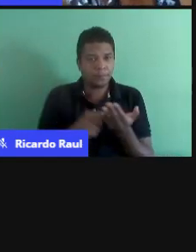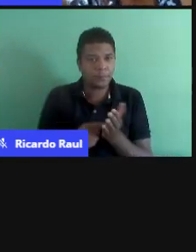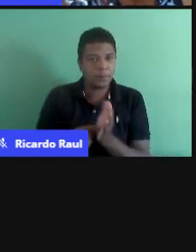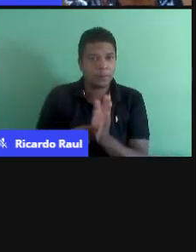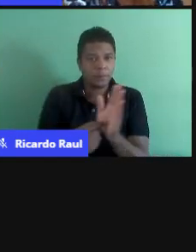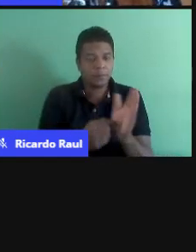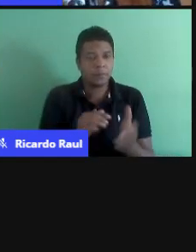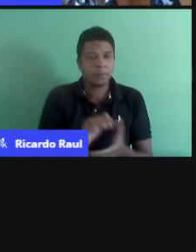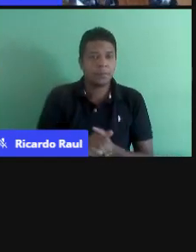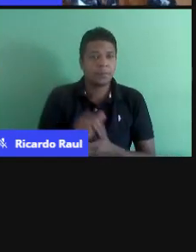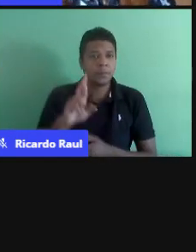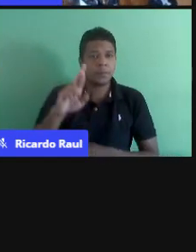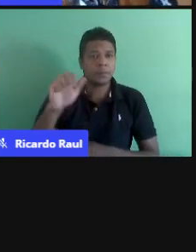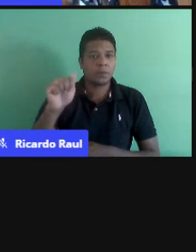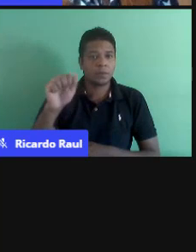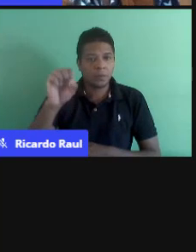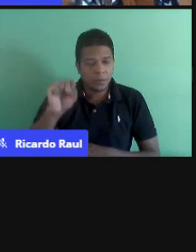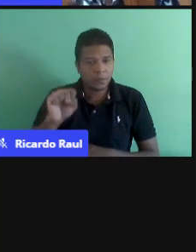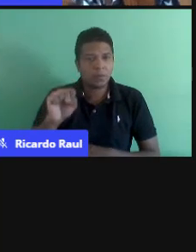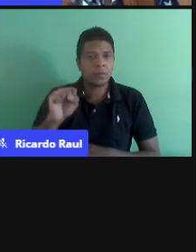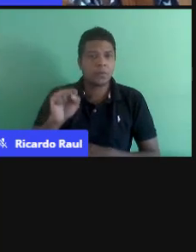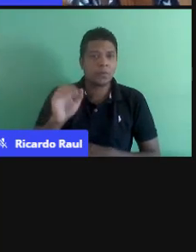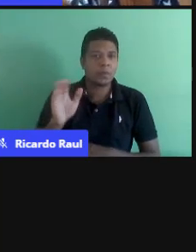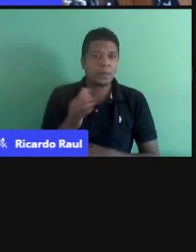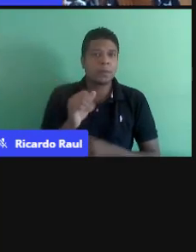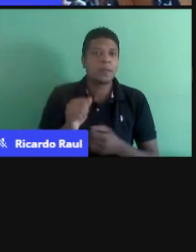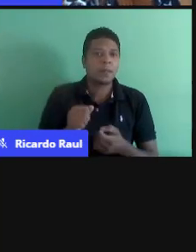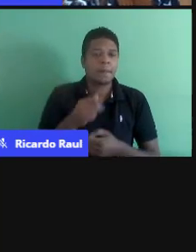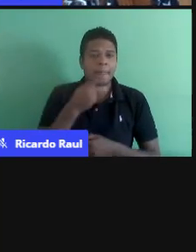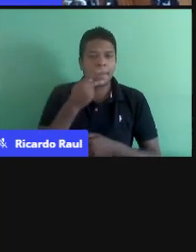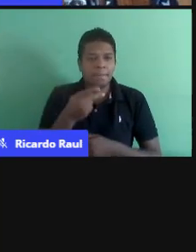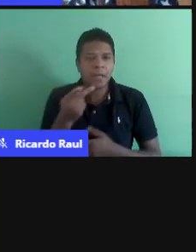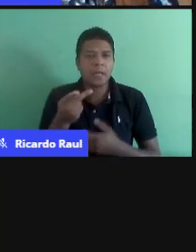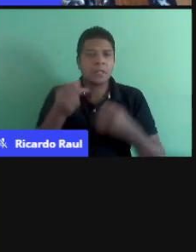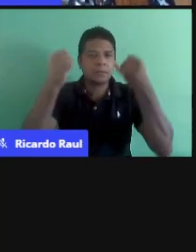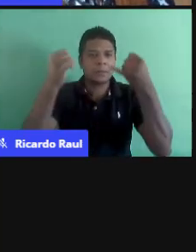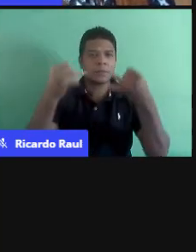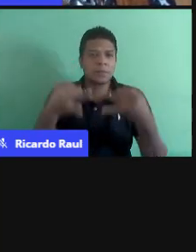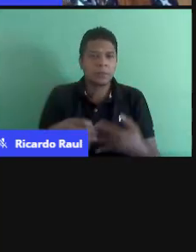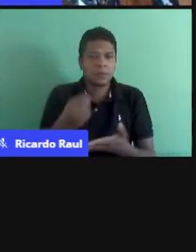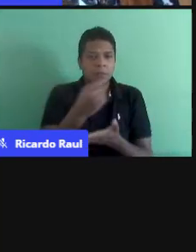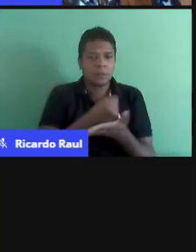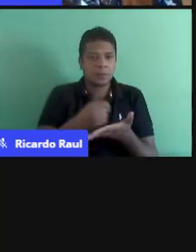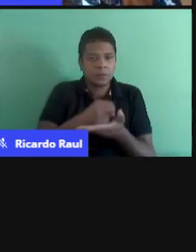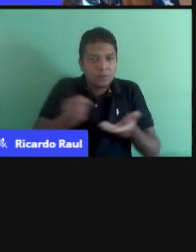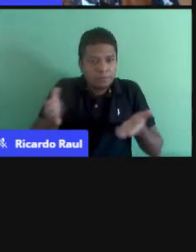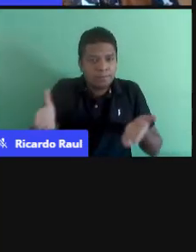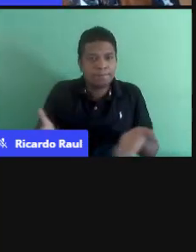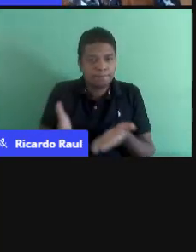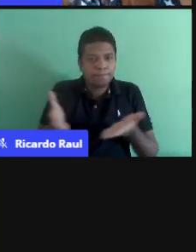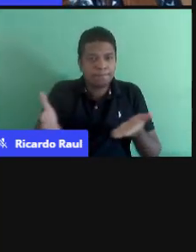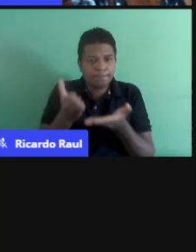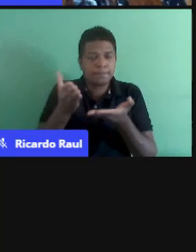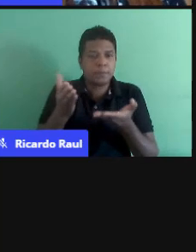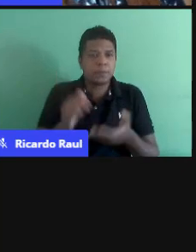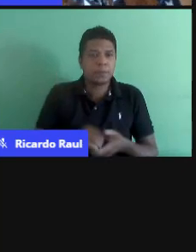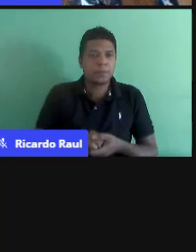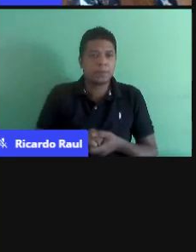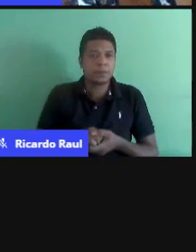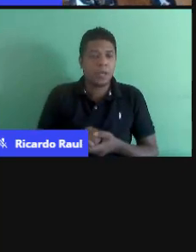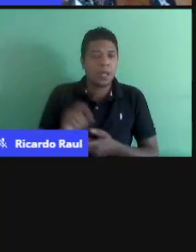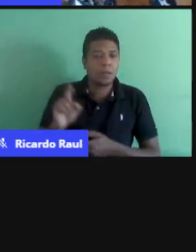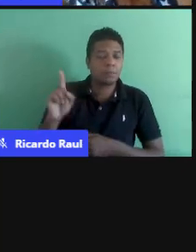Rosa Yavelberg, ela fala muito sobre o desenho cultivado. E segundo essa autora,